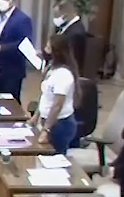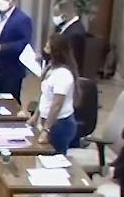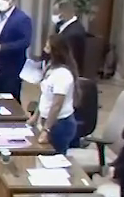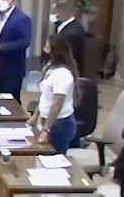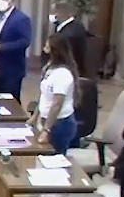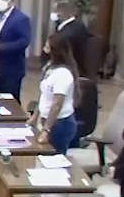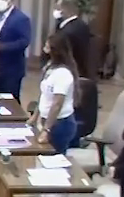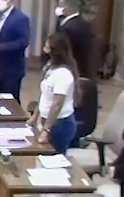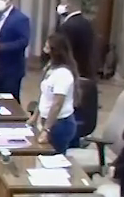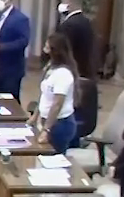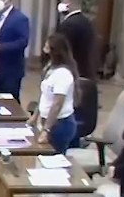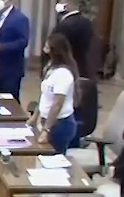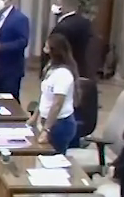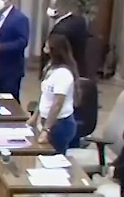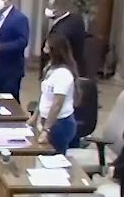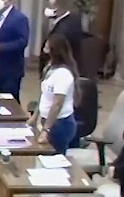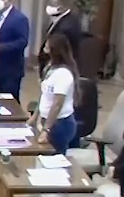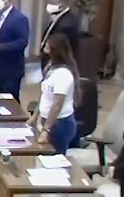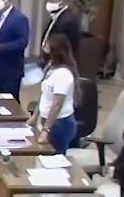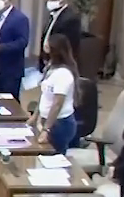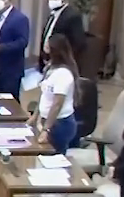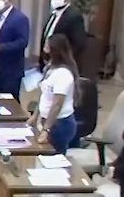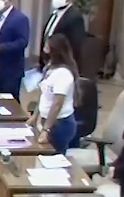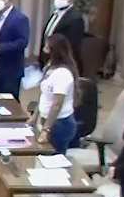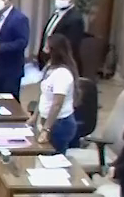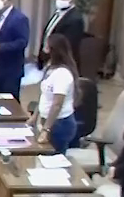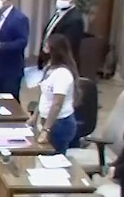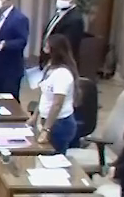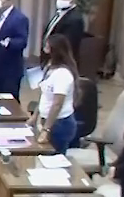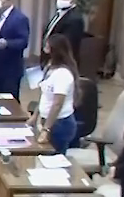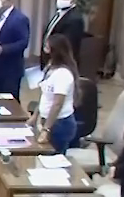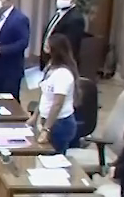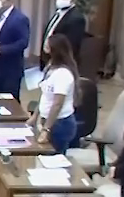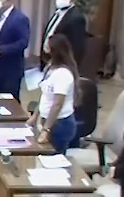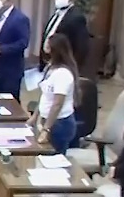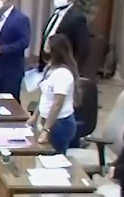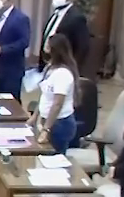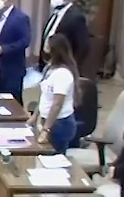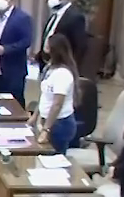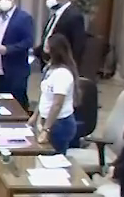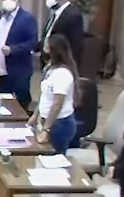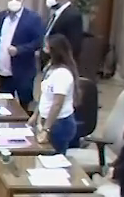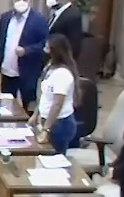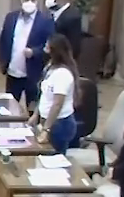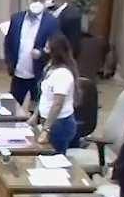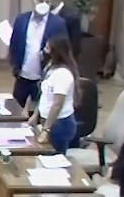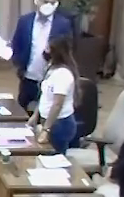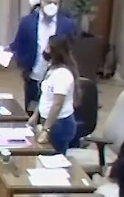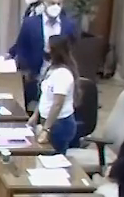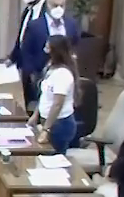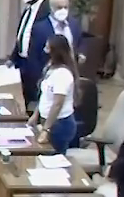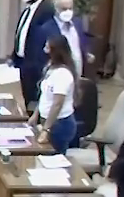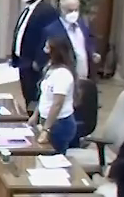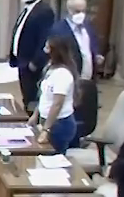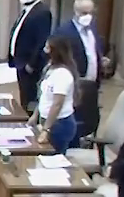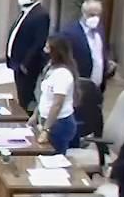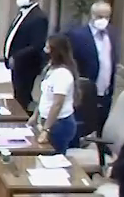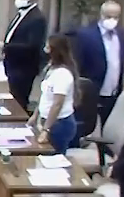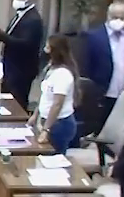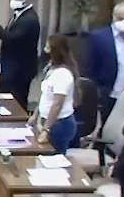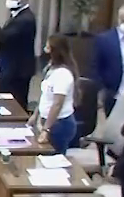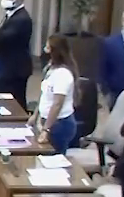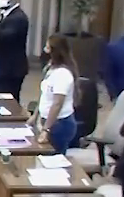tá? Então, para externar o pesar dessa casa. Obrigado. Pedi para o Joster hoje